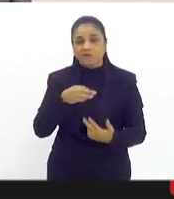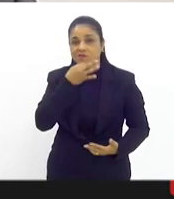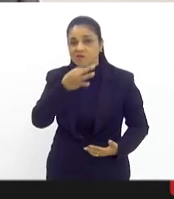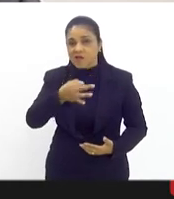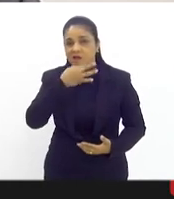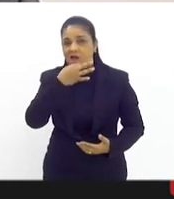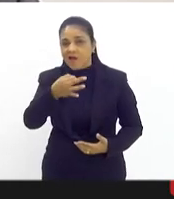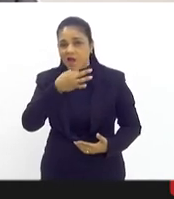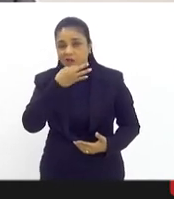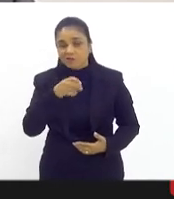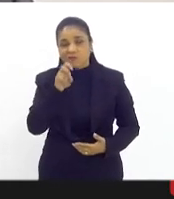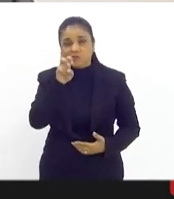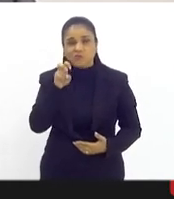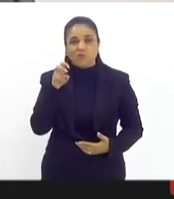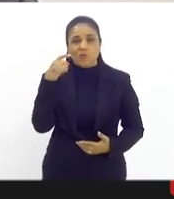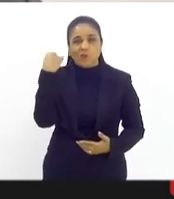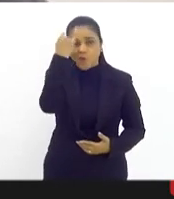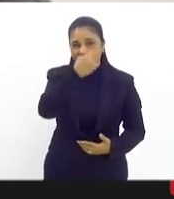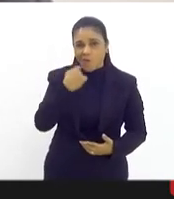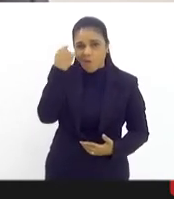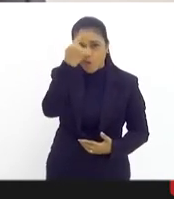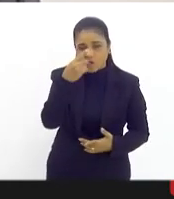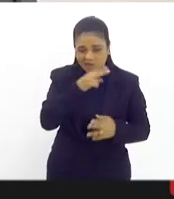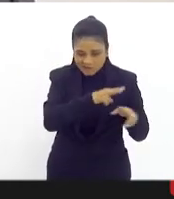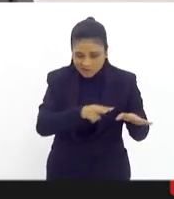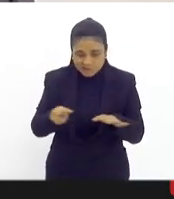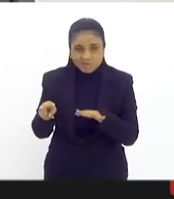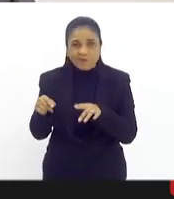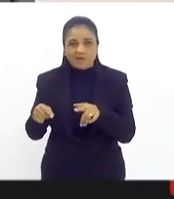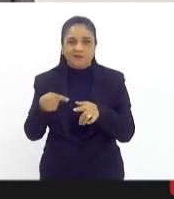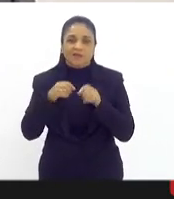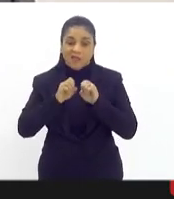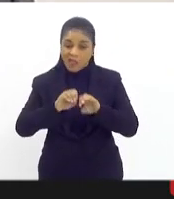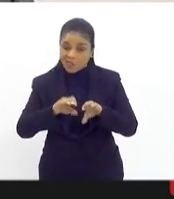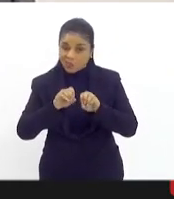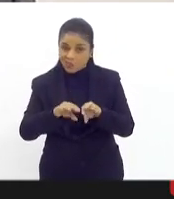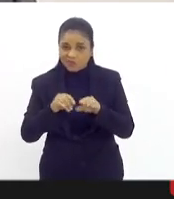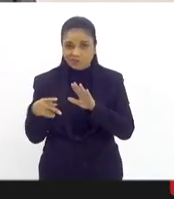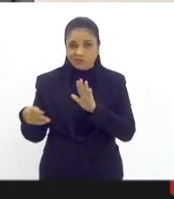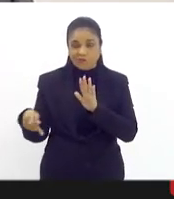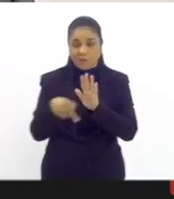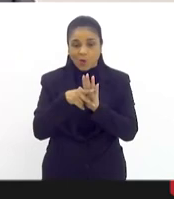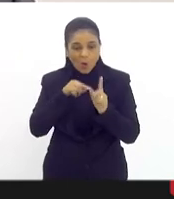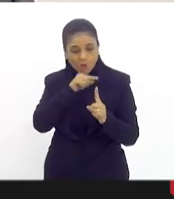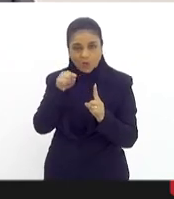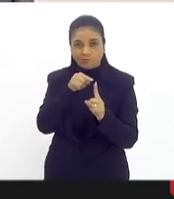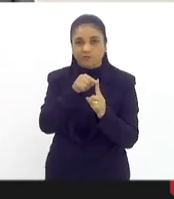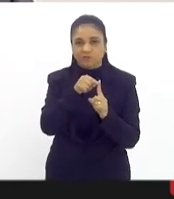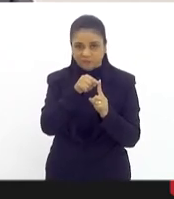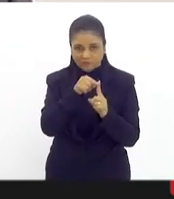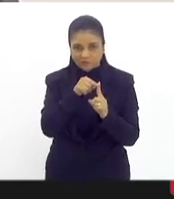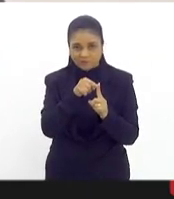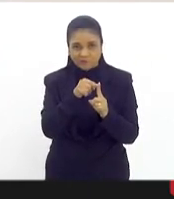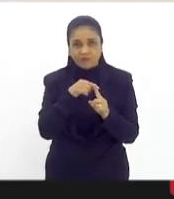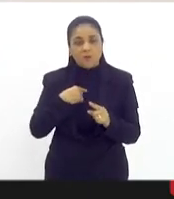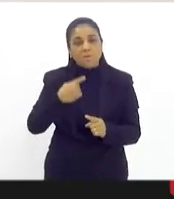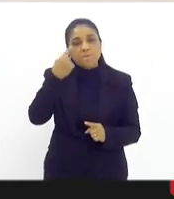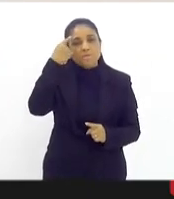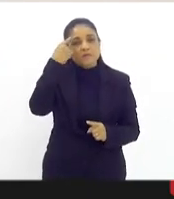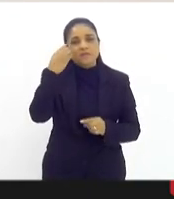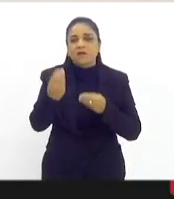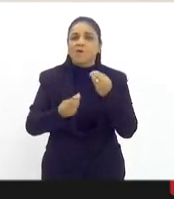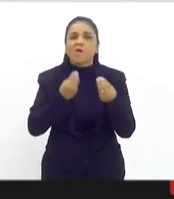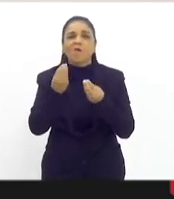veicularem 5 horas por semana de conteúdo educativo. Acho que a gente precisa pensar também como é que a educação midiática